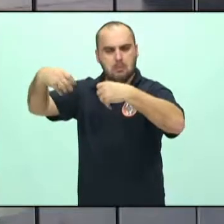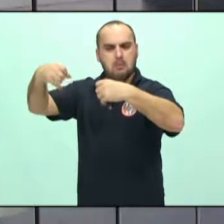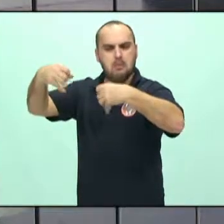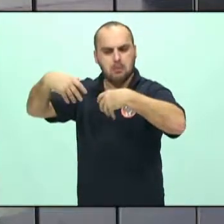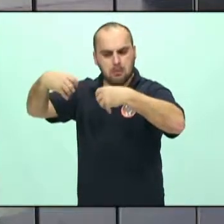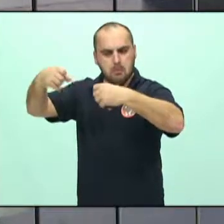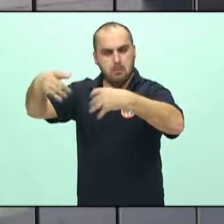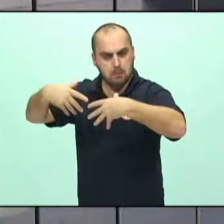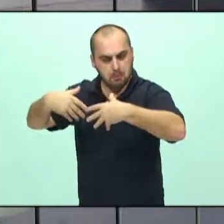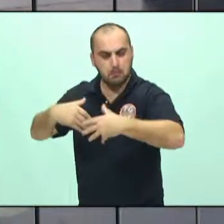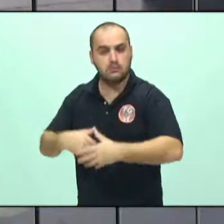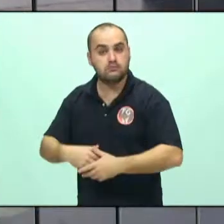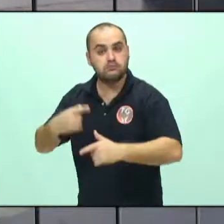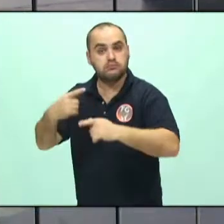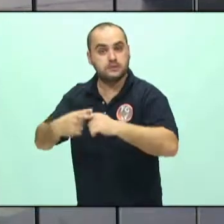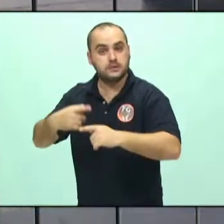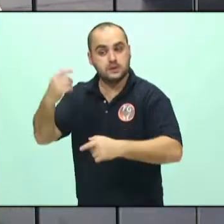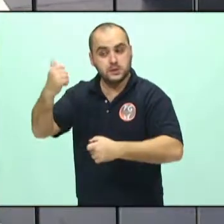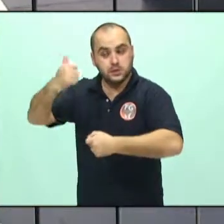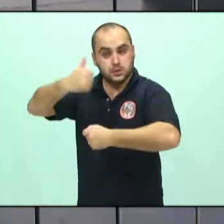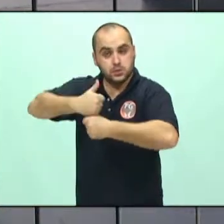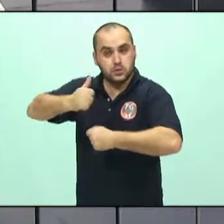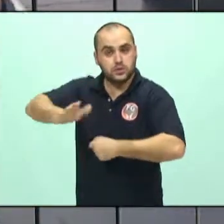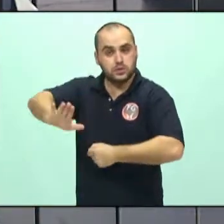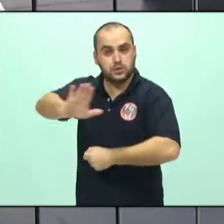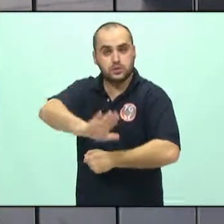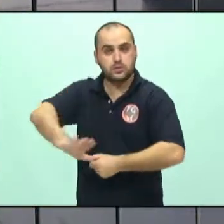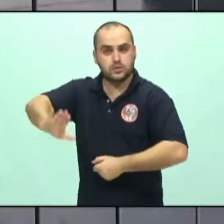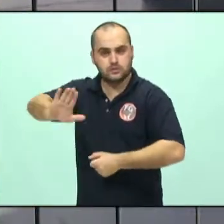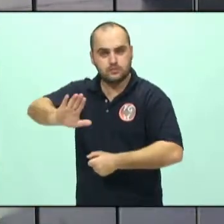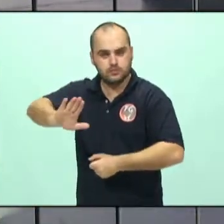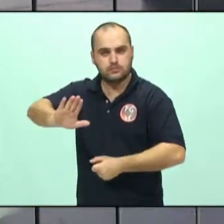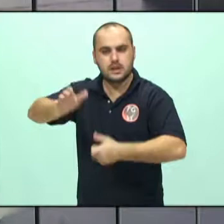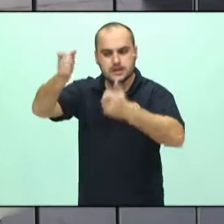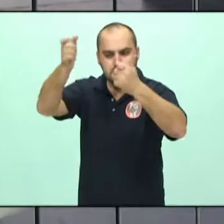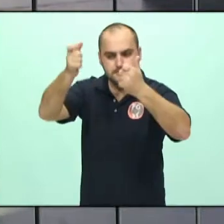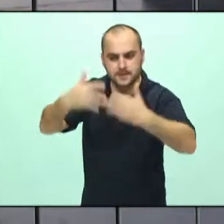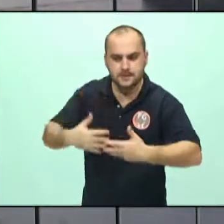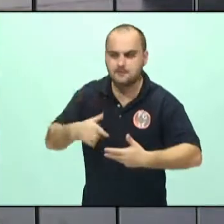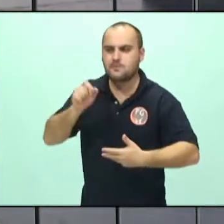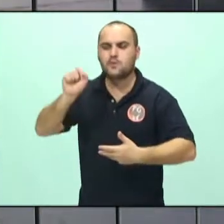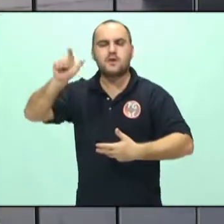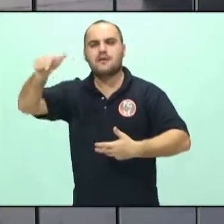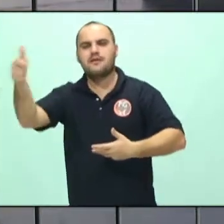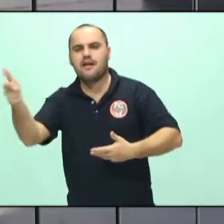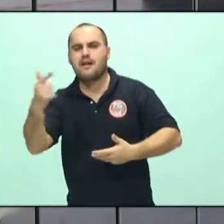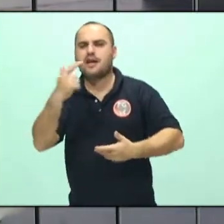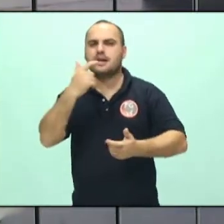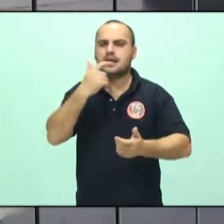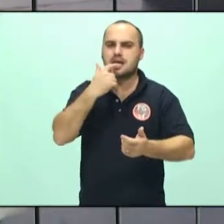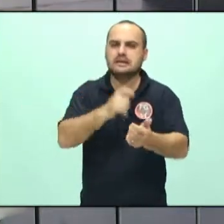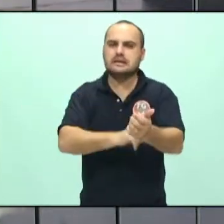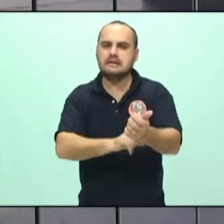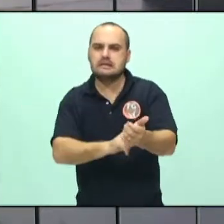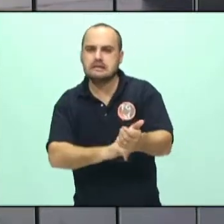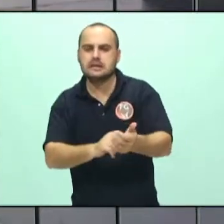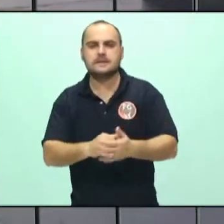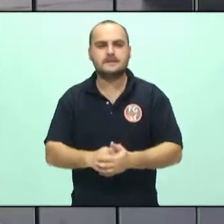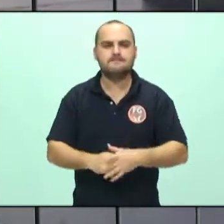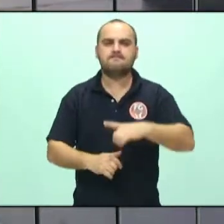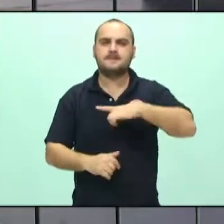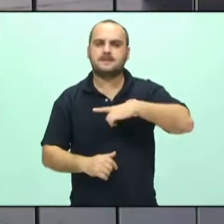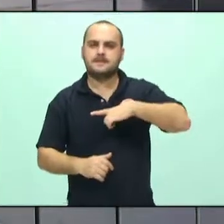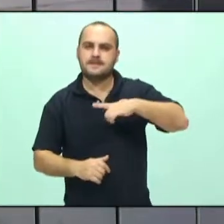porque o diretor-geral do EMOSC esteve aqui, ele nos explicou o que é um hemocentro, o que é o sangue, como funciona, prazo de